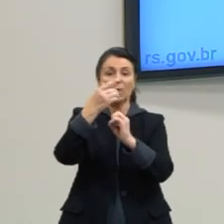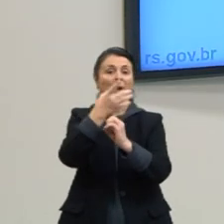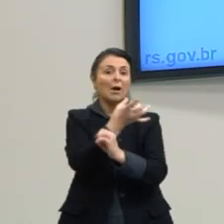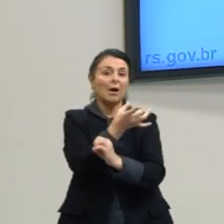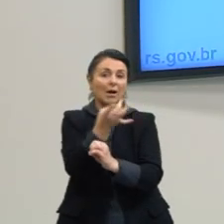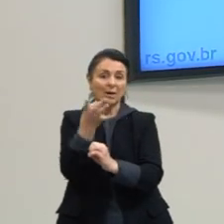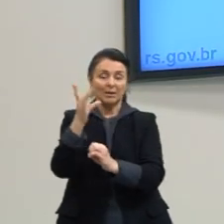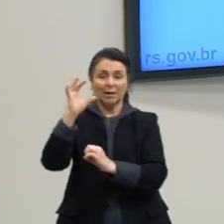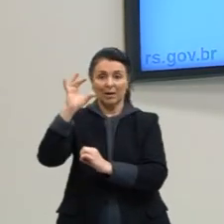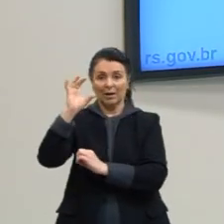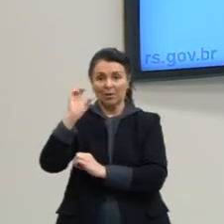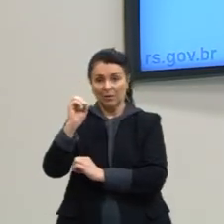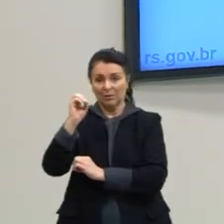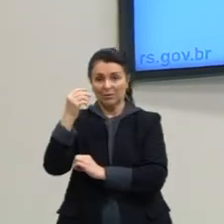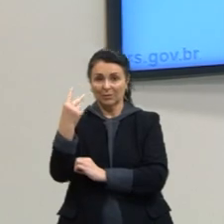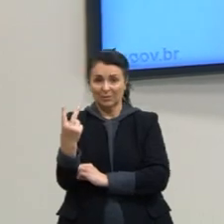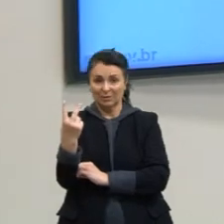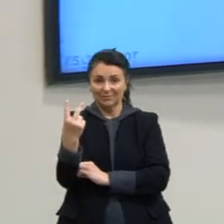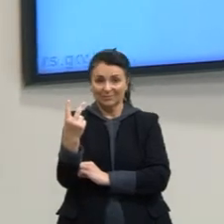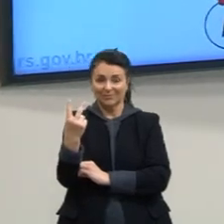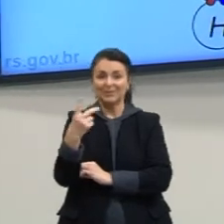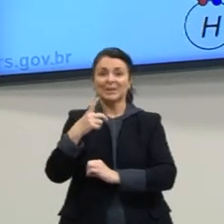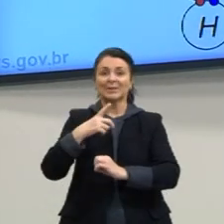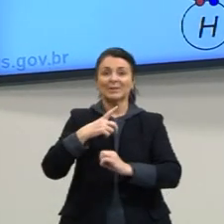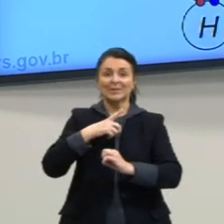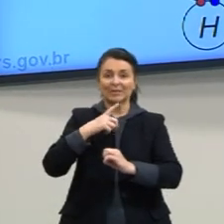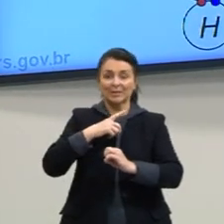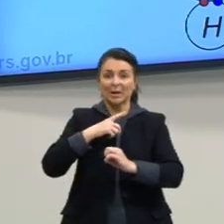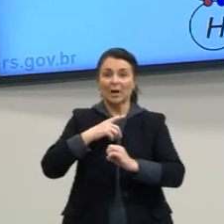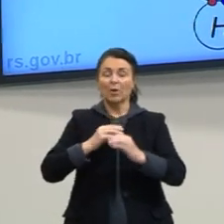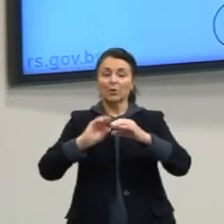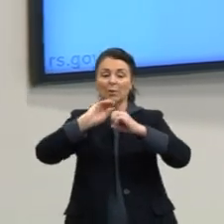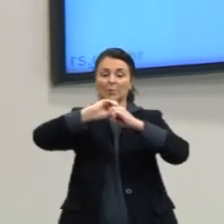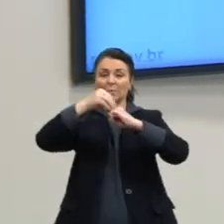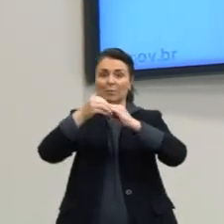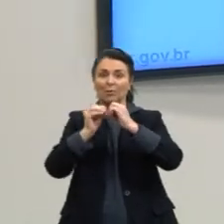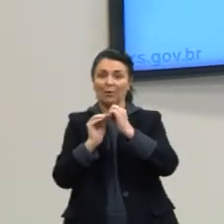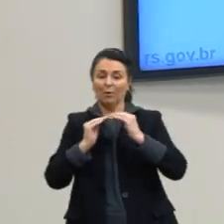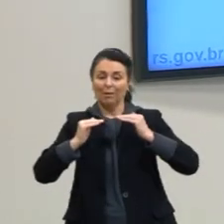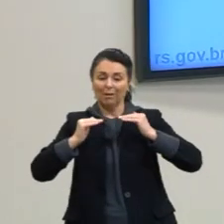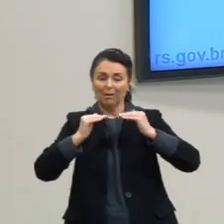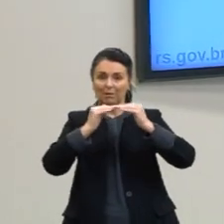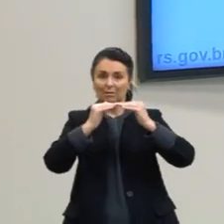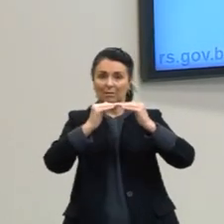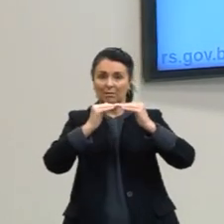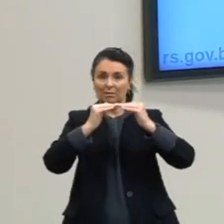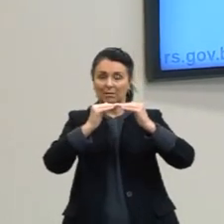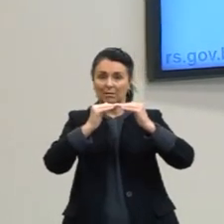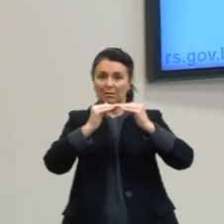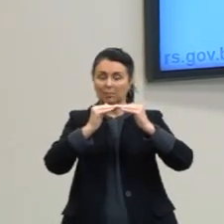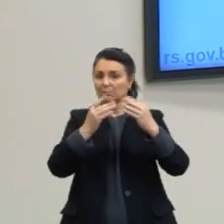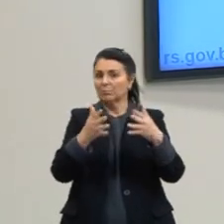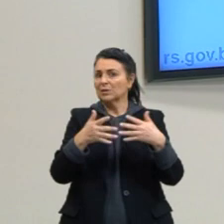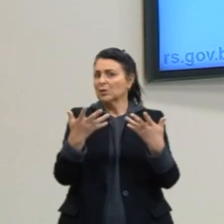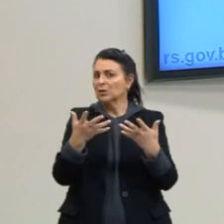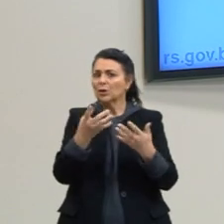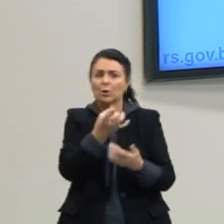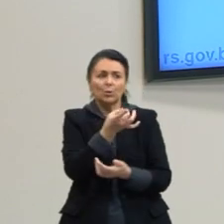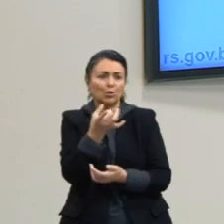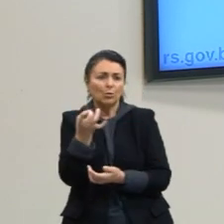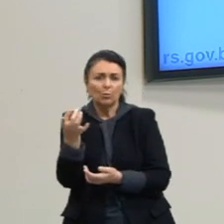tá tendo o seu octeto completo tendo uma molécula estável estável a gente não encontra natureza somente